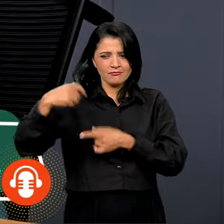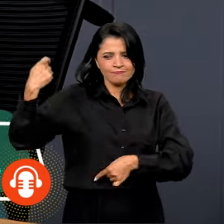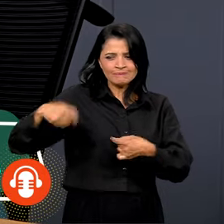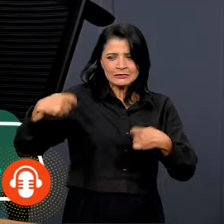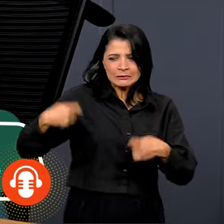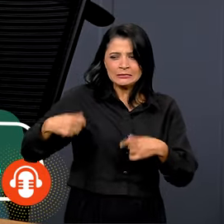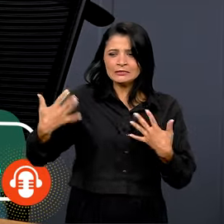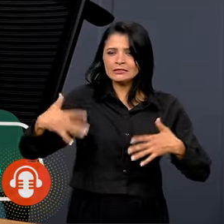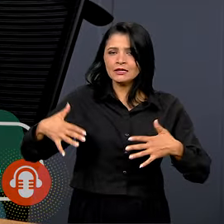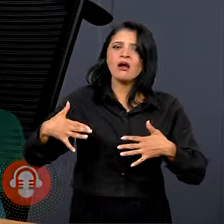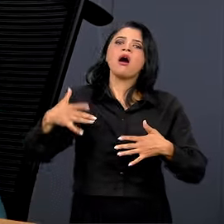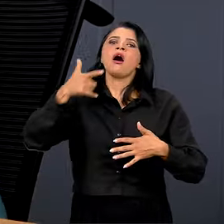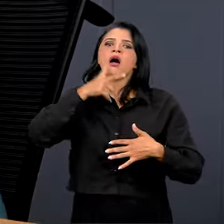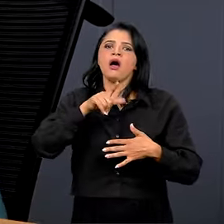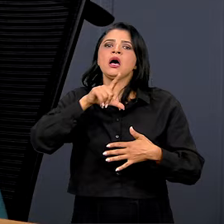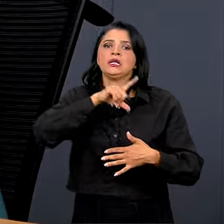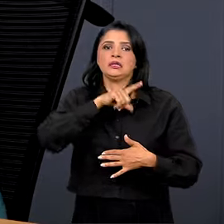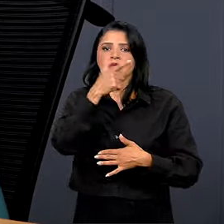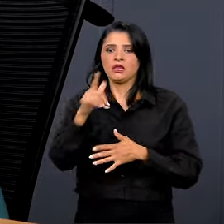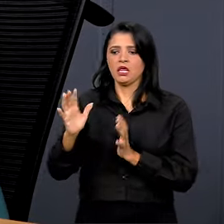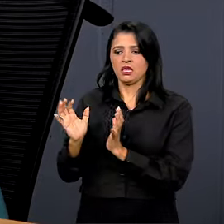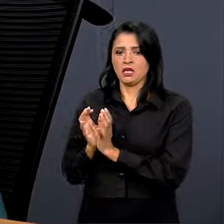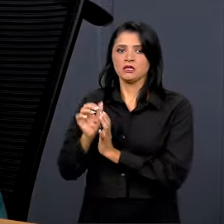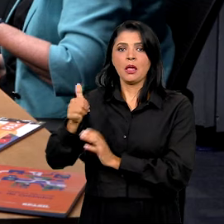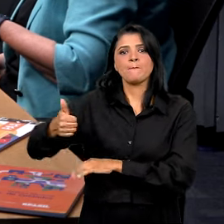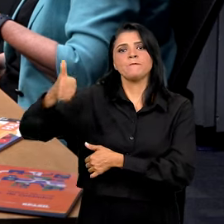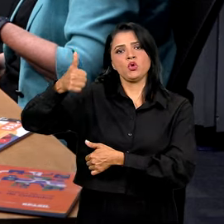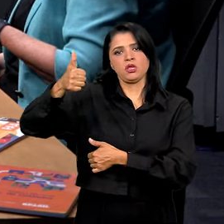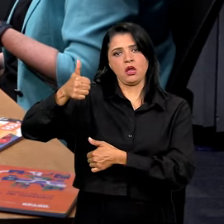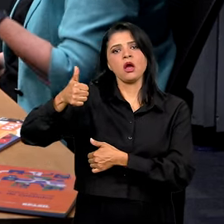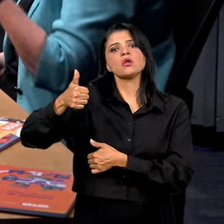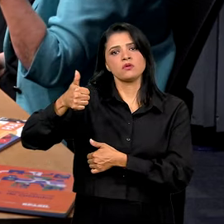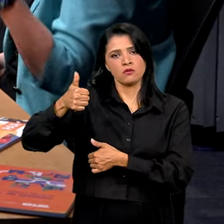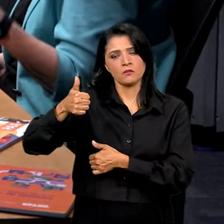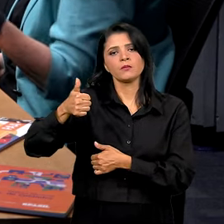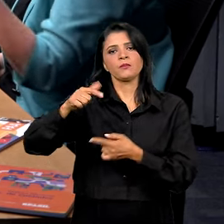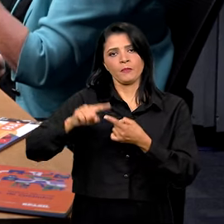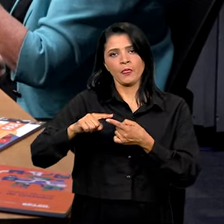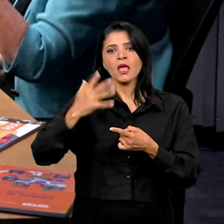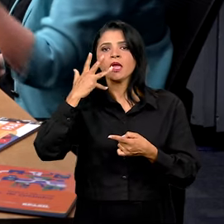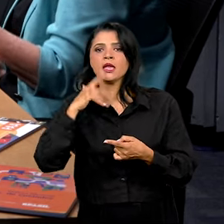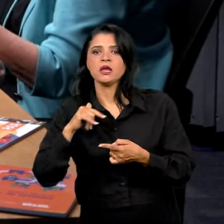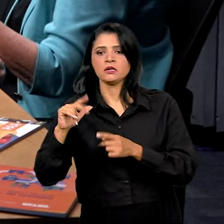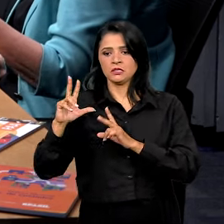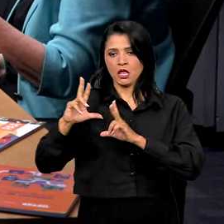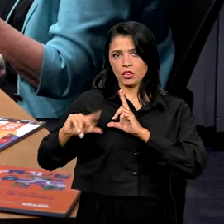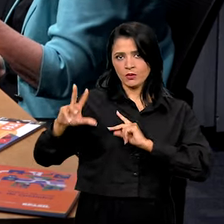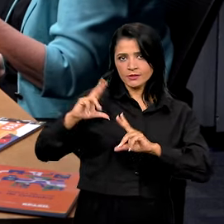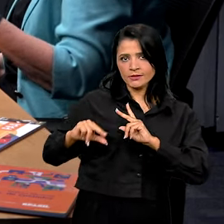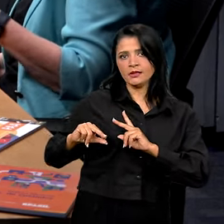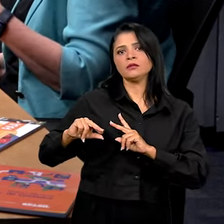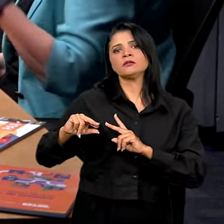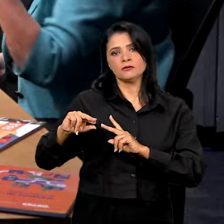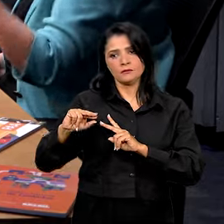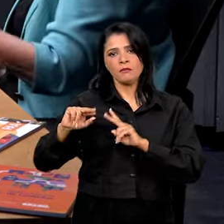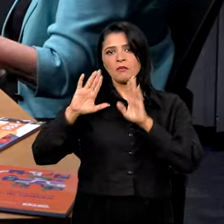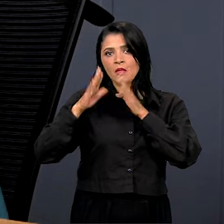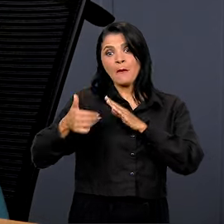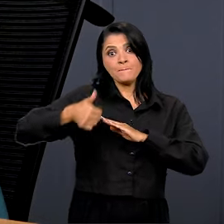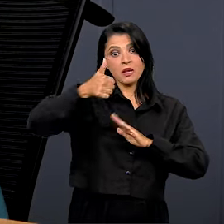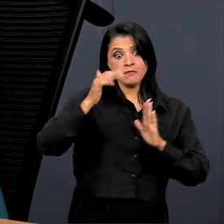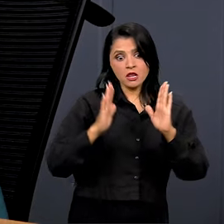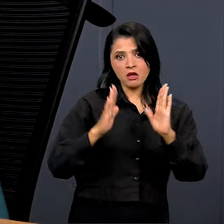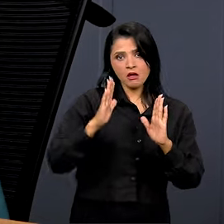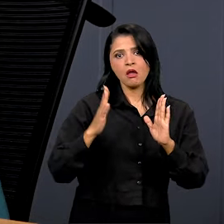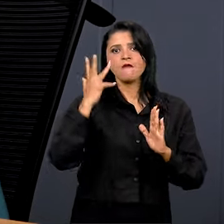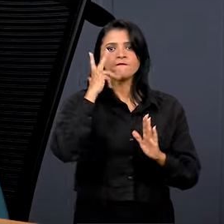necessidades a gente definiu que existem públicos prioritários que são crianças e adolescentes e com ênfase na